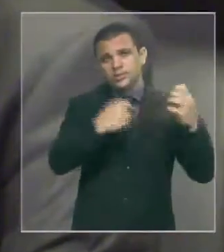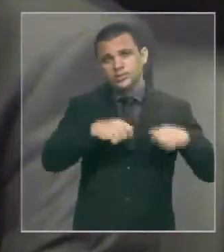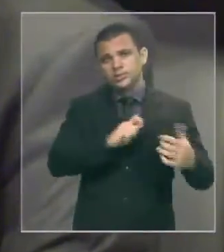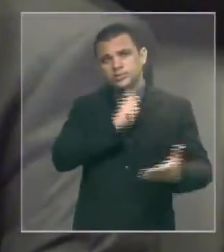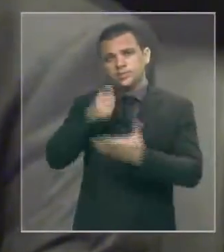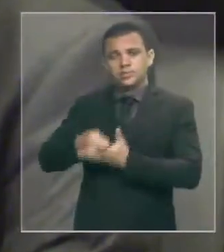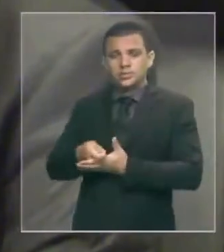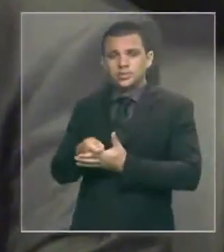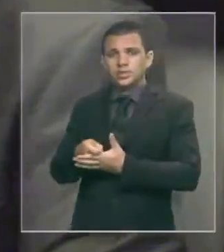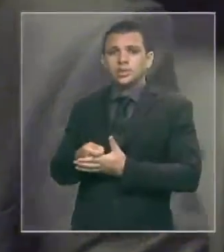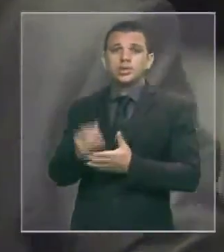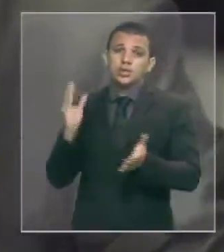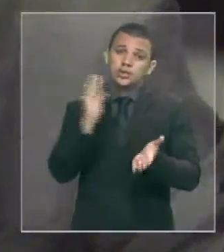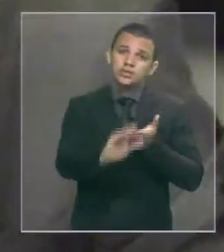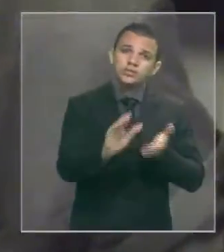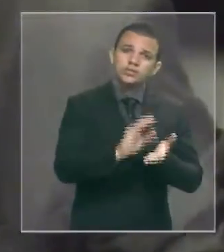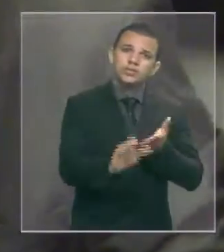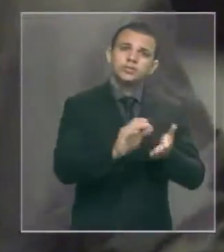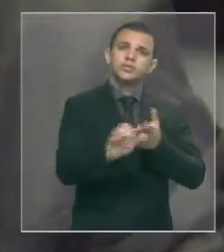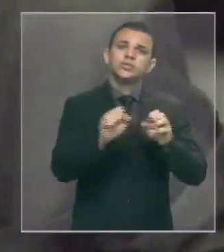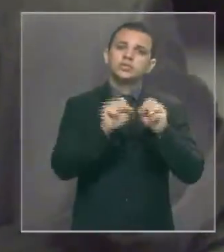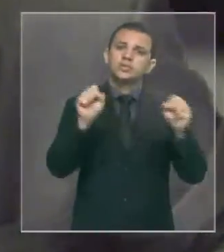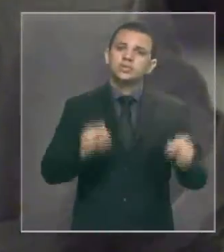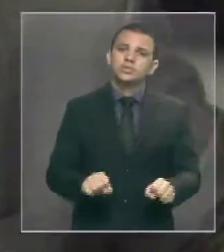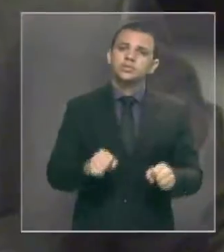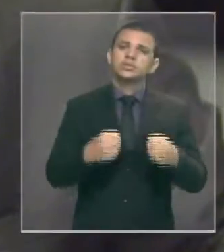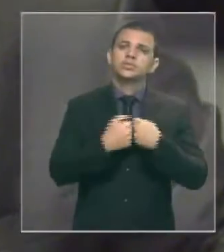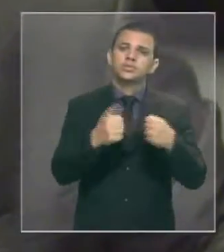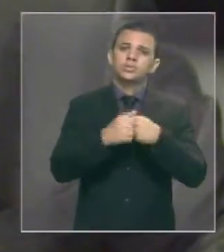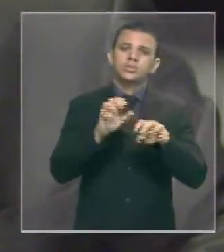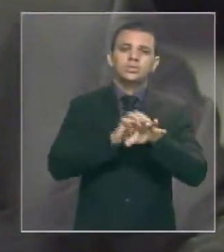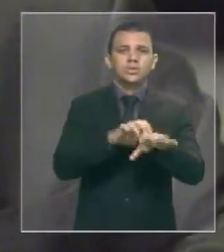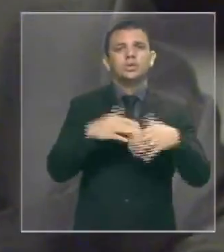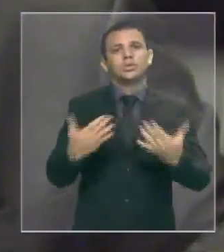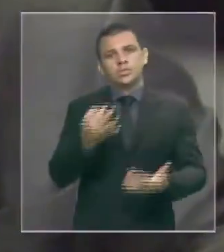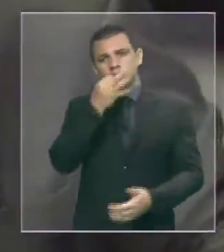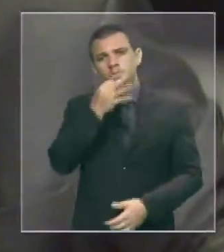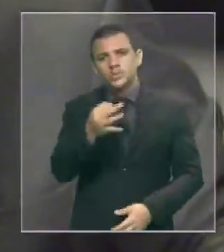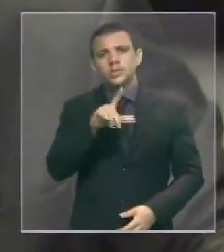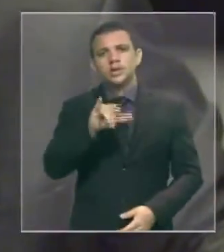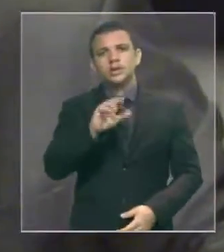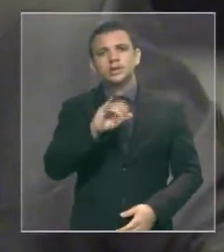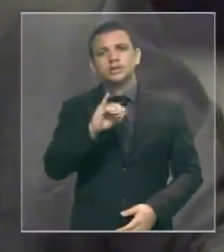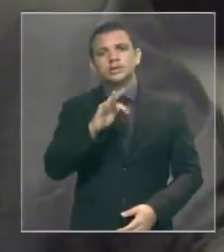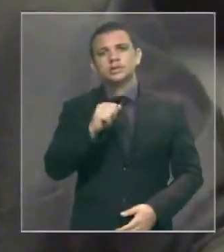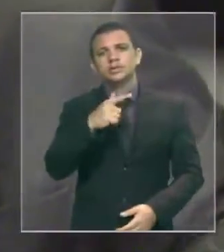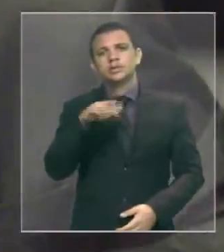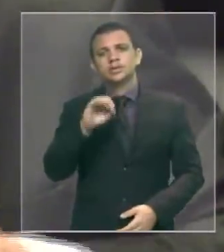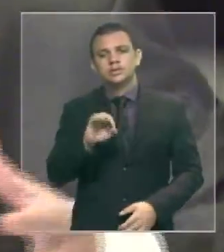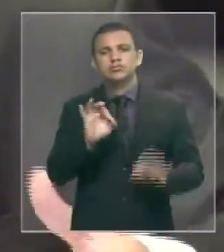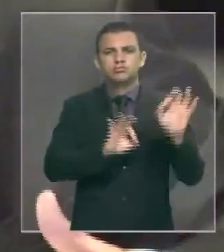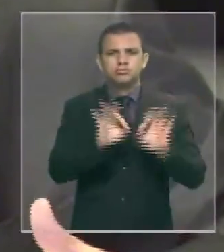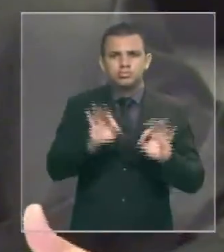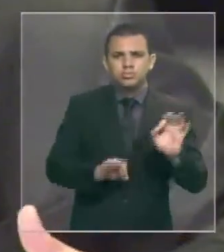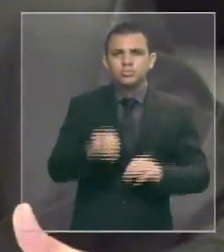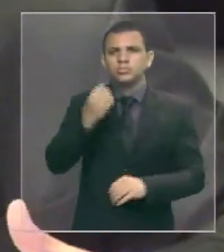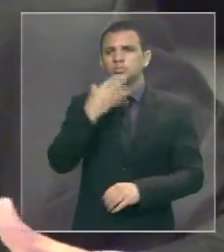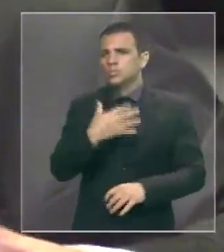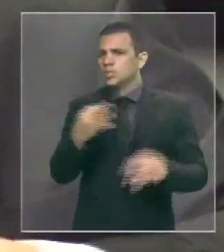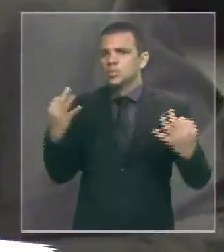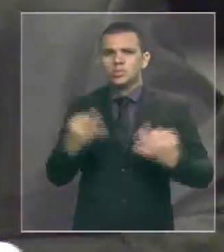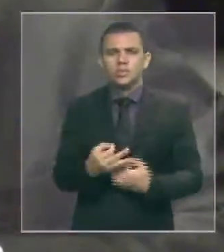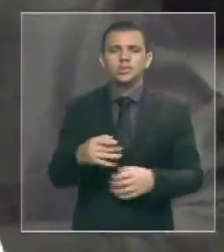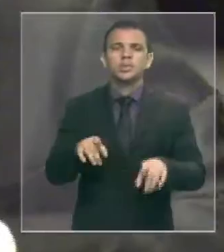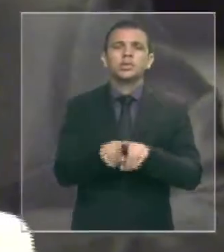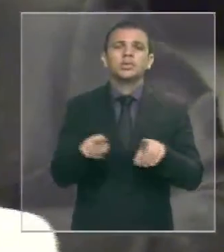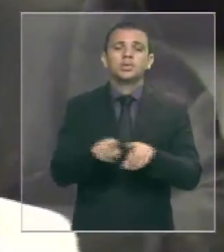sistema de transporte público de São Luís. Então, assim, a licitação foi muito bem montada, obviamente que não se faz uma licitação do sistema de transporte público como